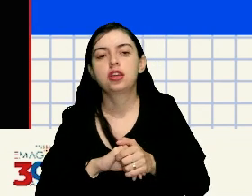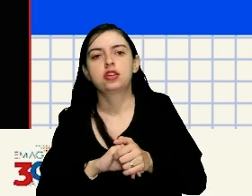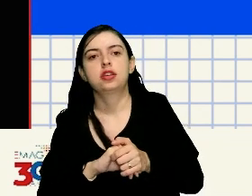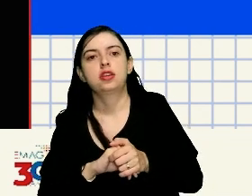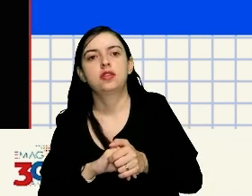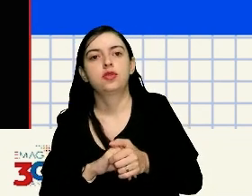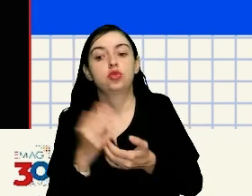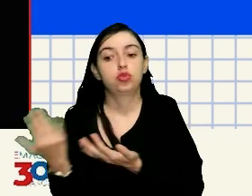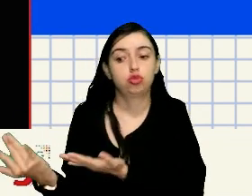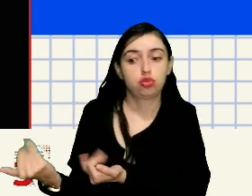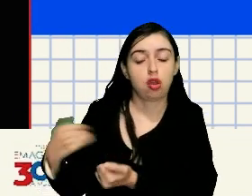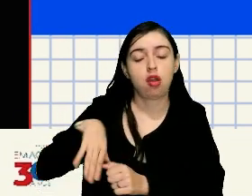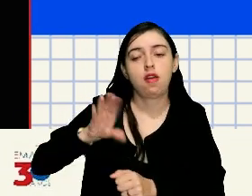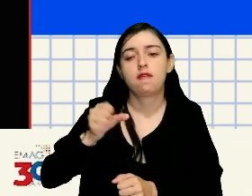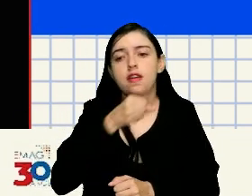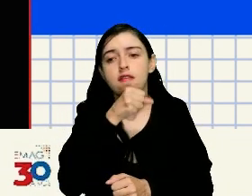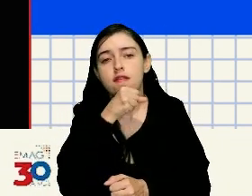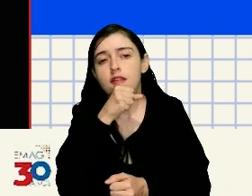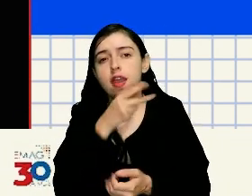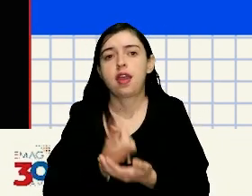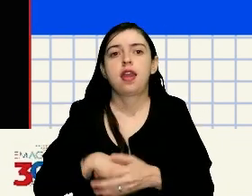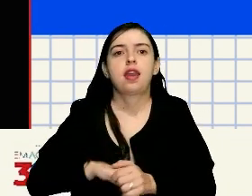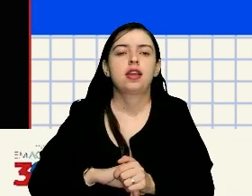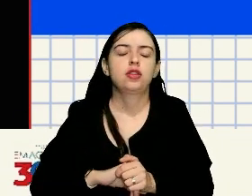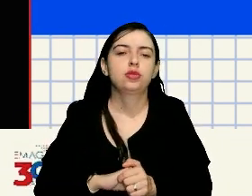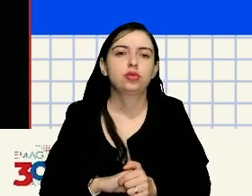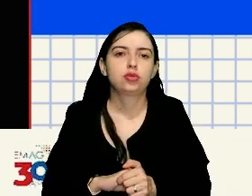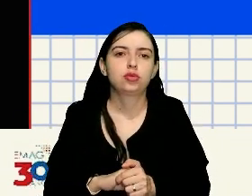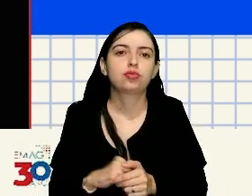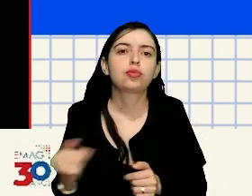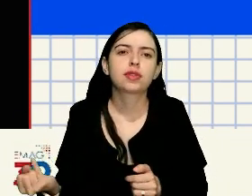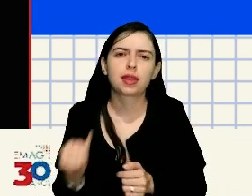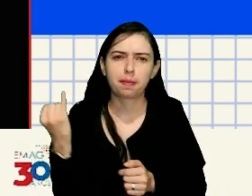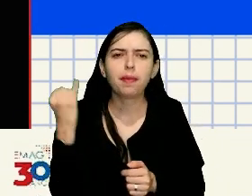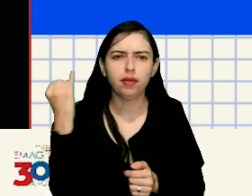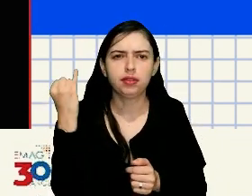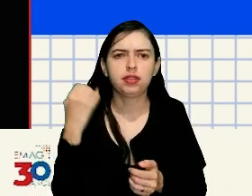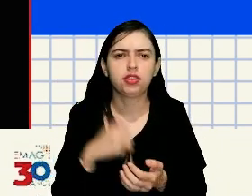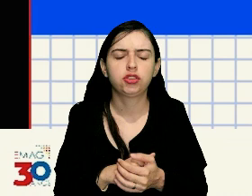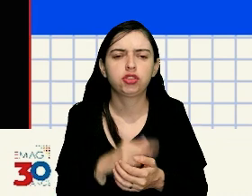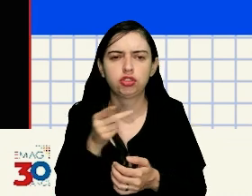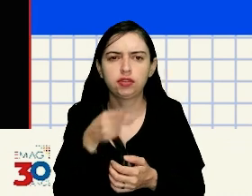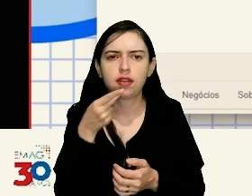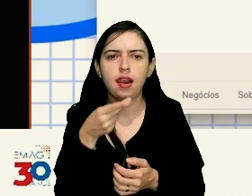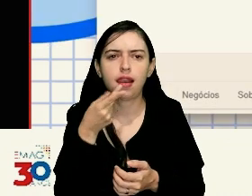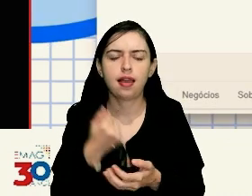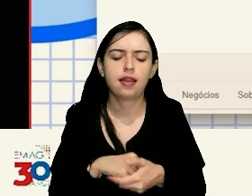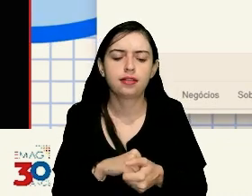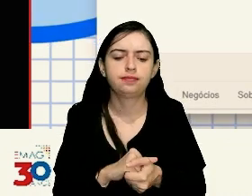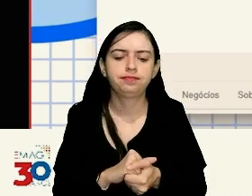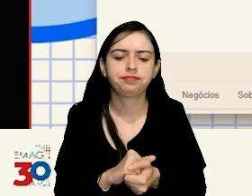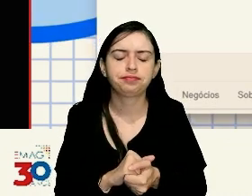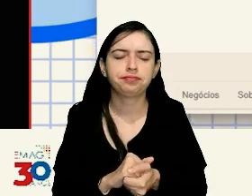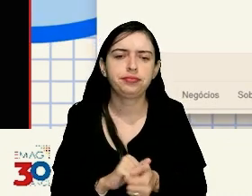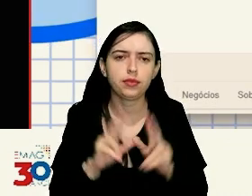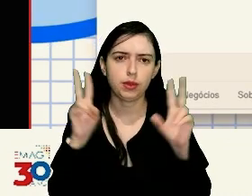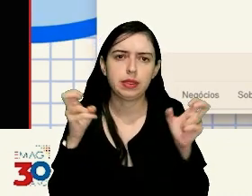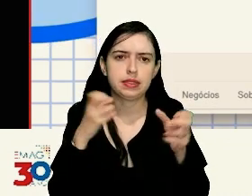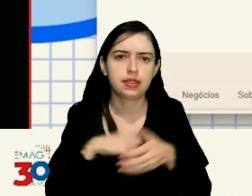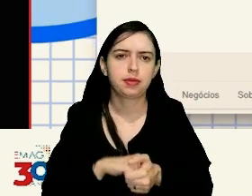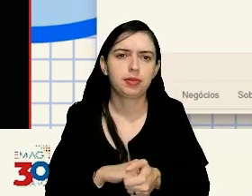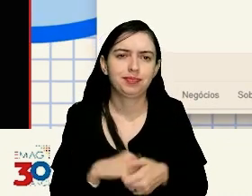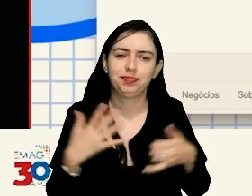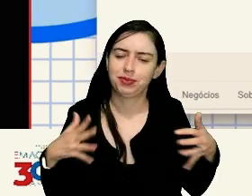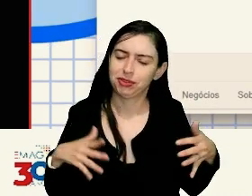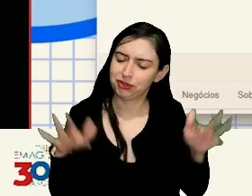paternidade, eu acho que se faz muito necessário e eu acho que a organização do TRF, da EMAG, fez com muito carinho isso, por isso que eu fico muito feliz. E como